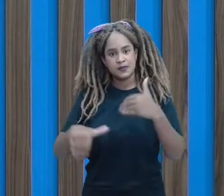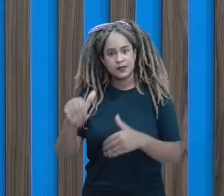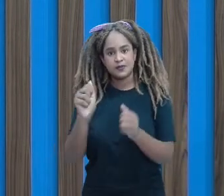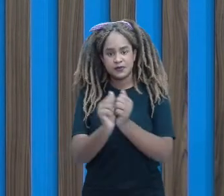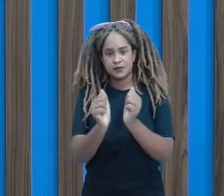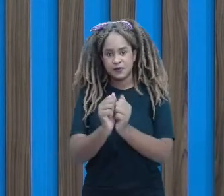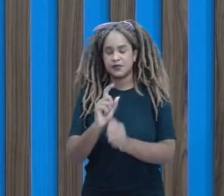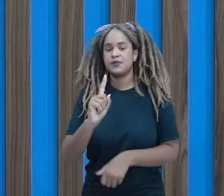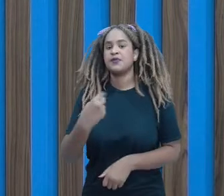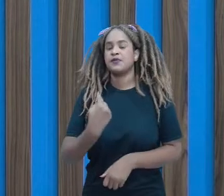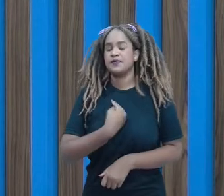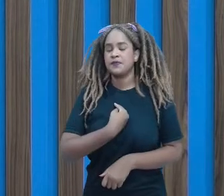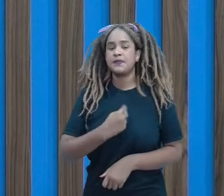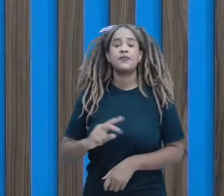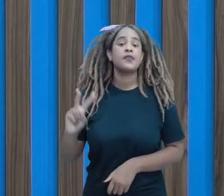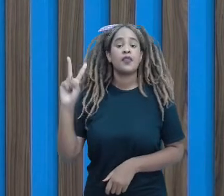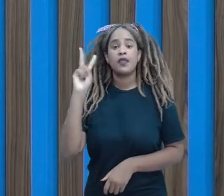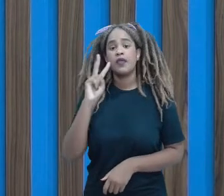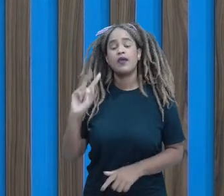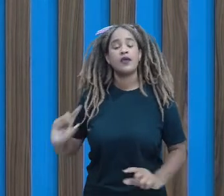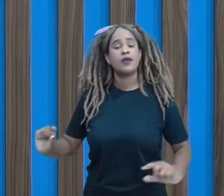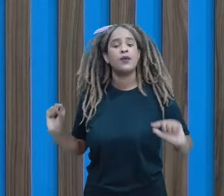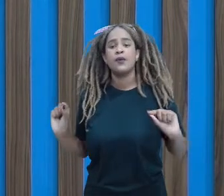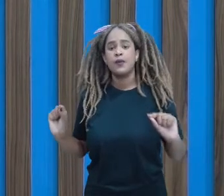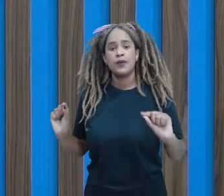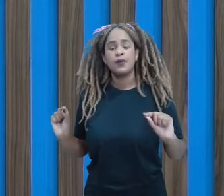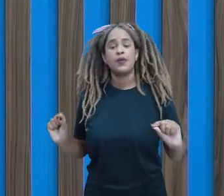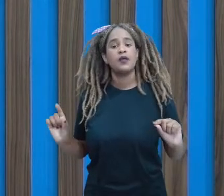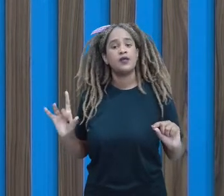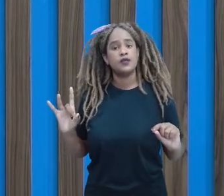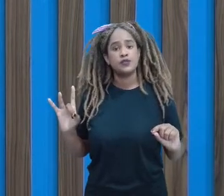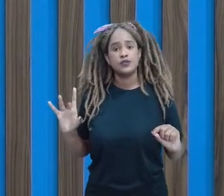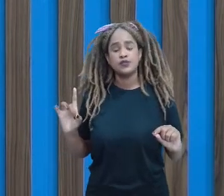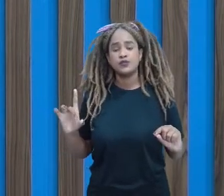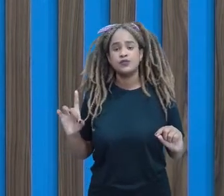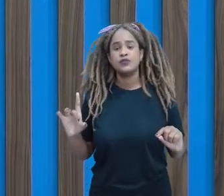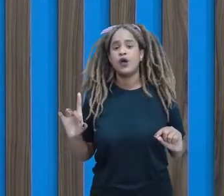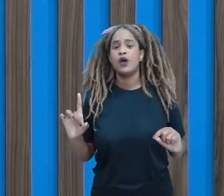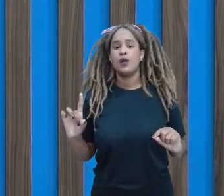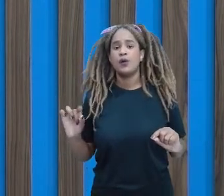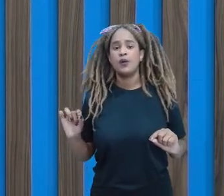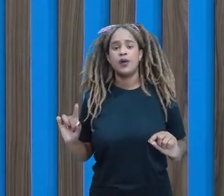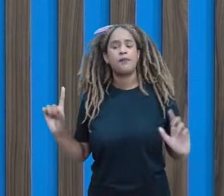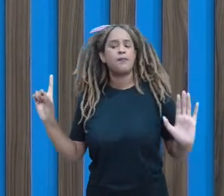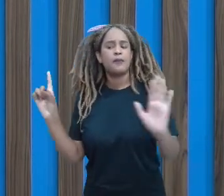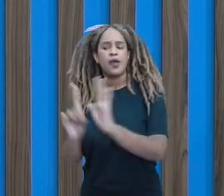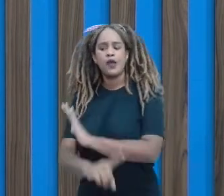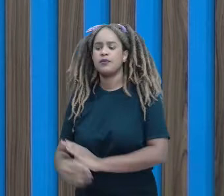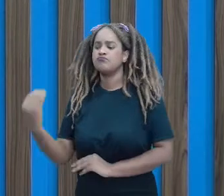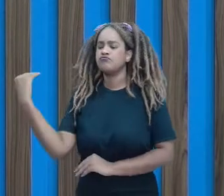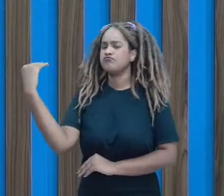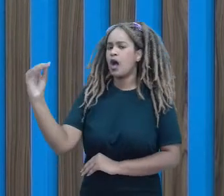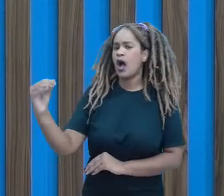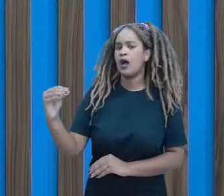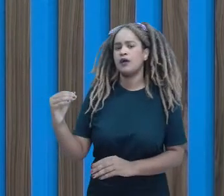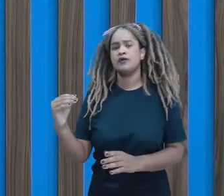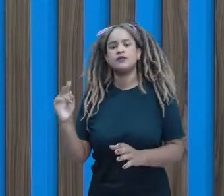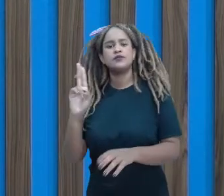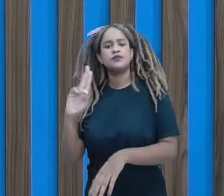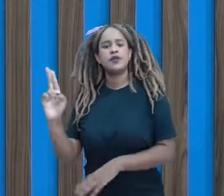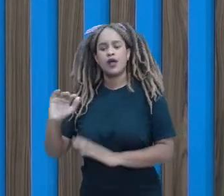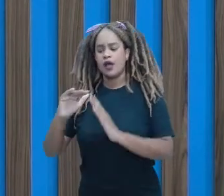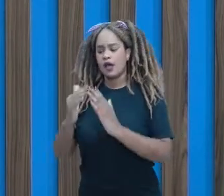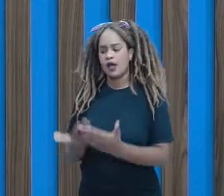interagindo, né? Lembrando que é só colocar, pessoal, tanto uma pergunta, coloca o nome da